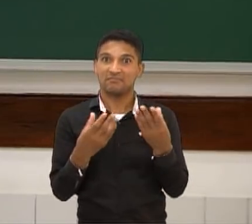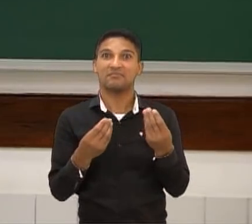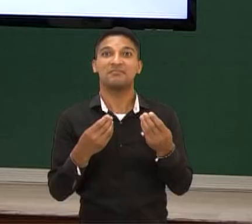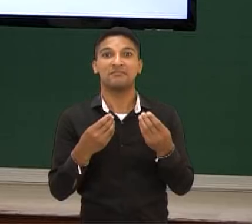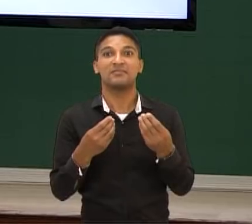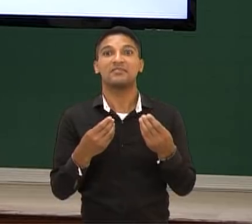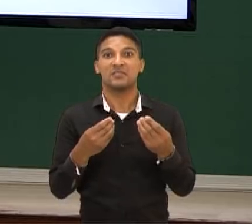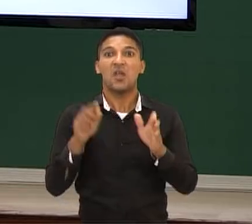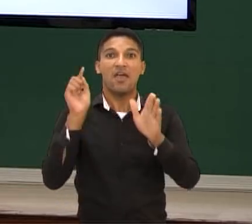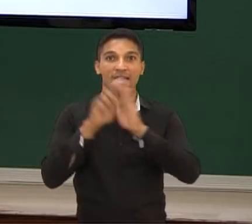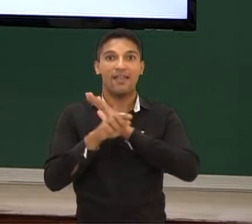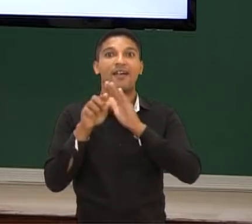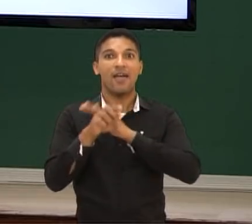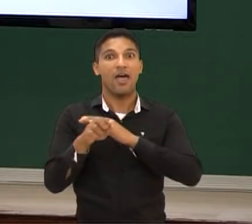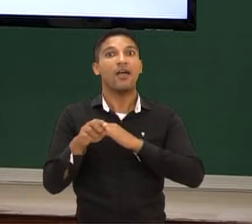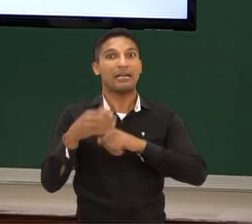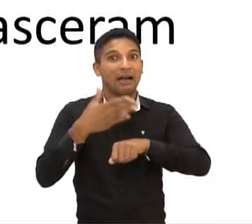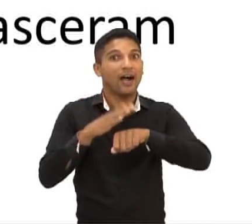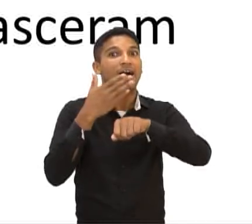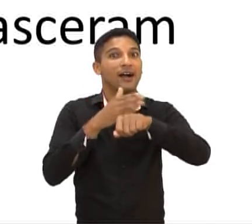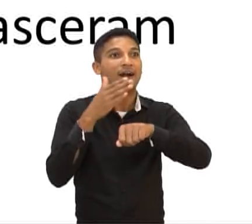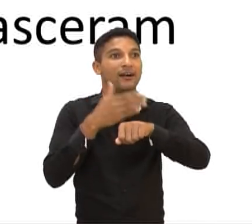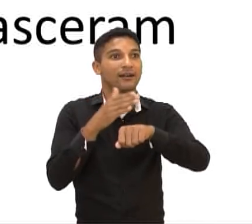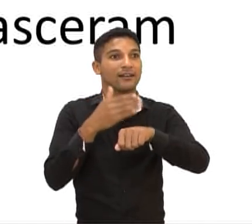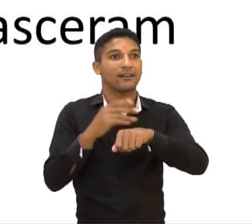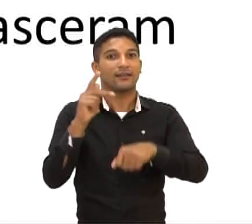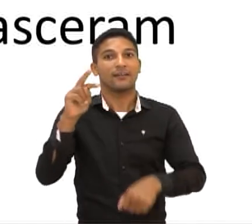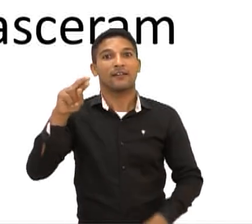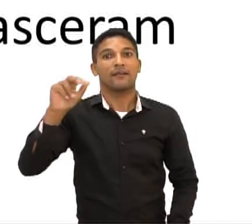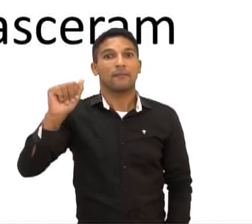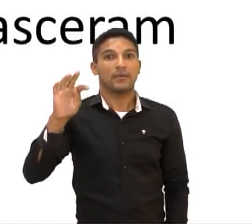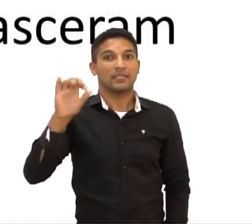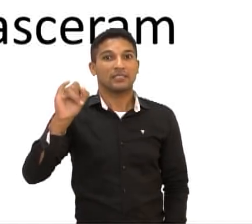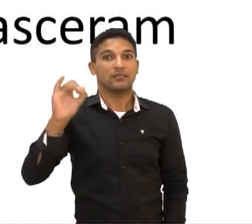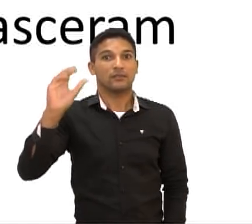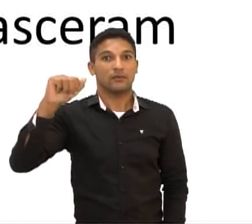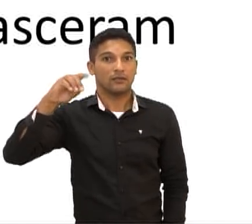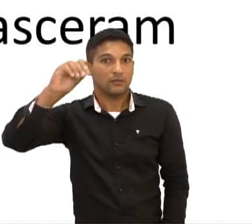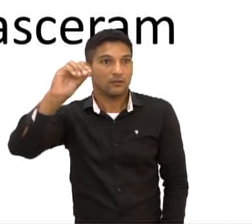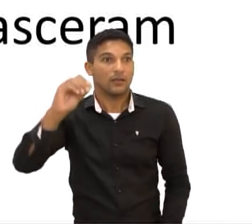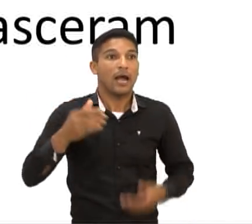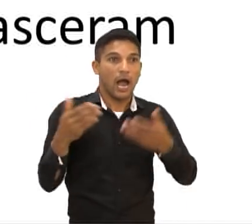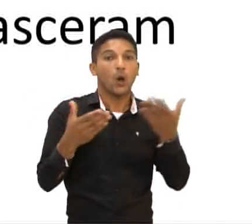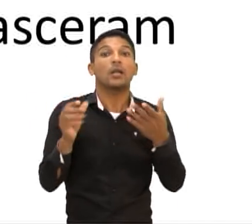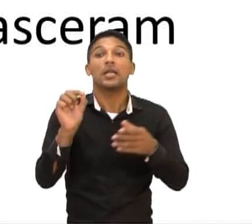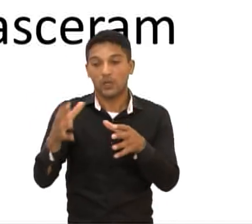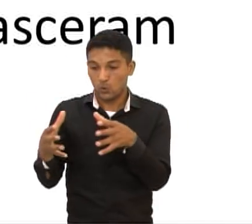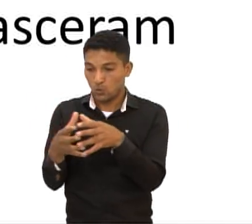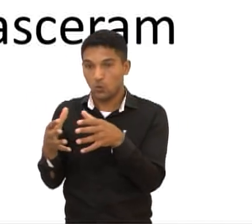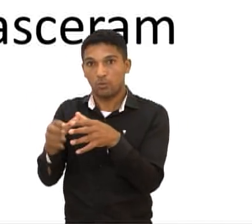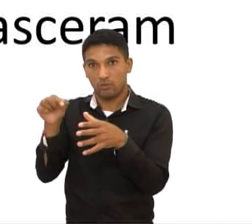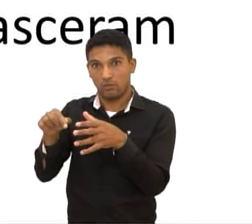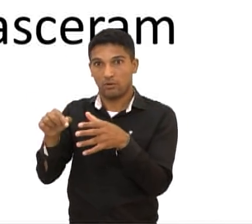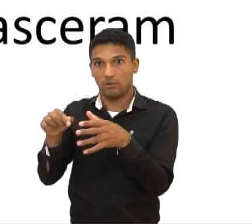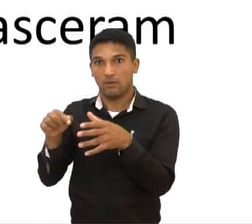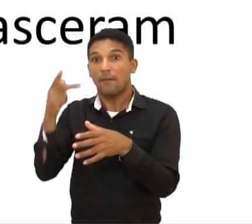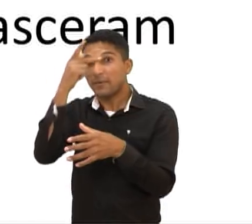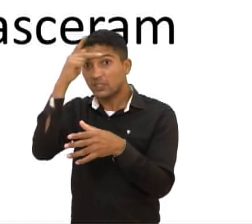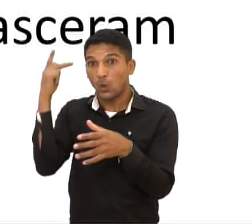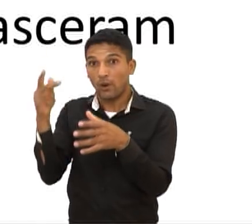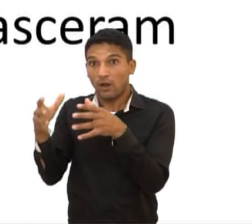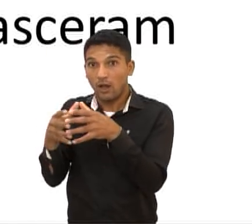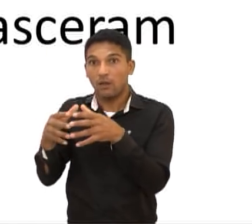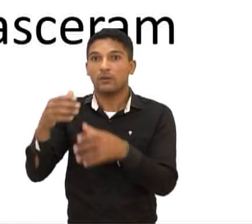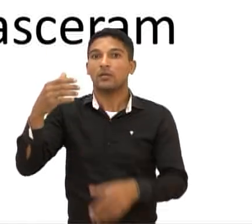traz mais um outro dado para vocês, que fala do quê? Em um grupo de 224 pessoas, verificou-se que